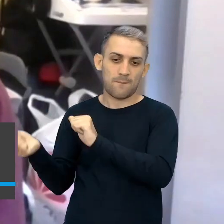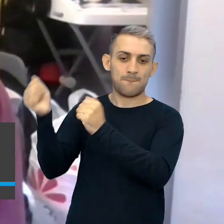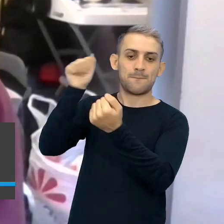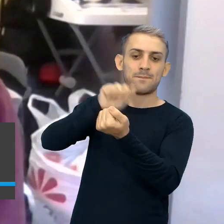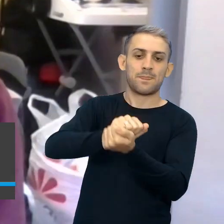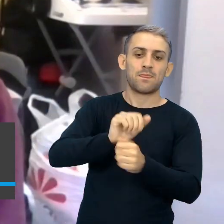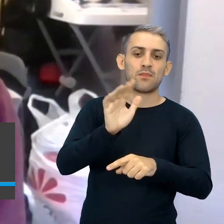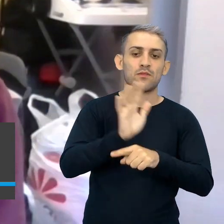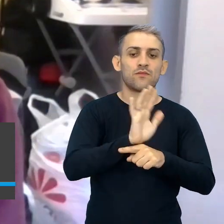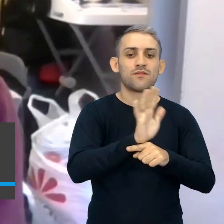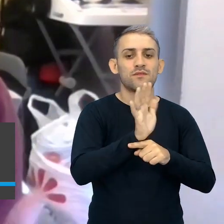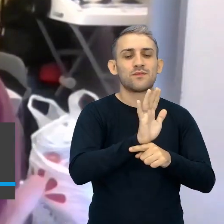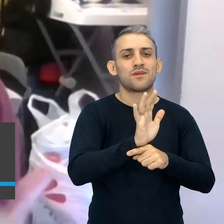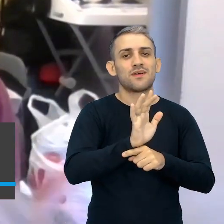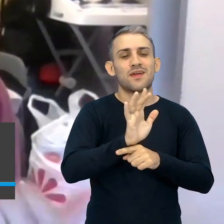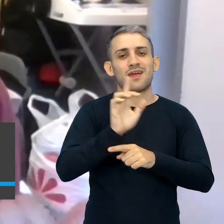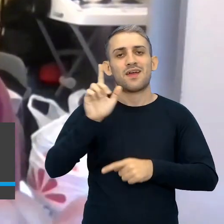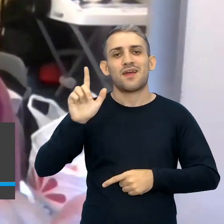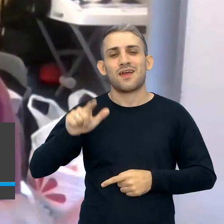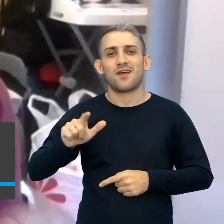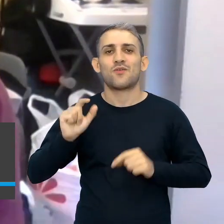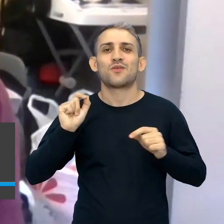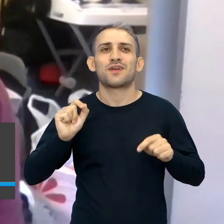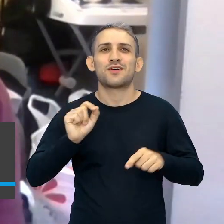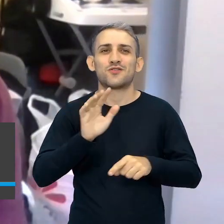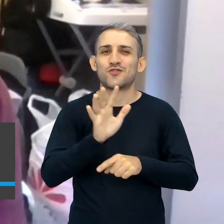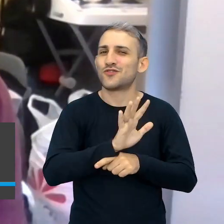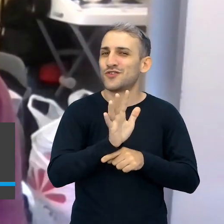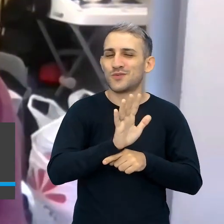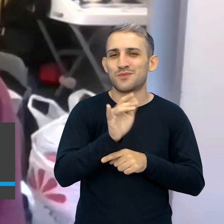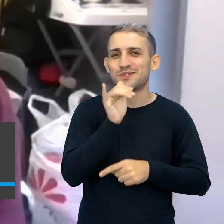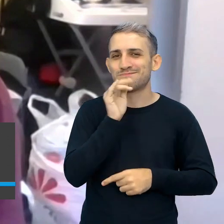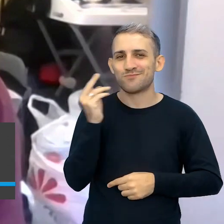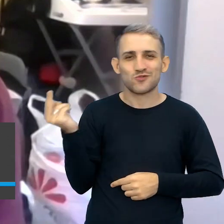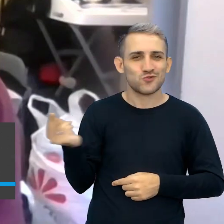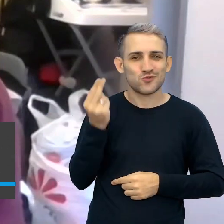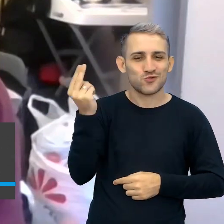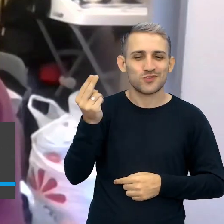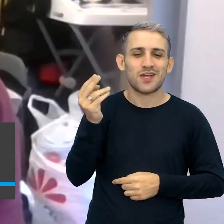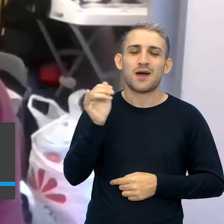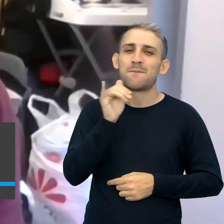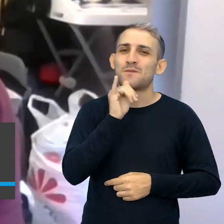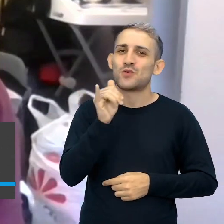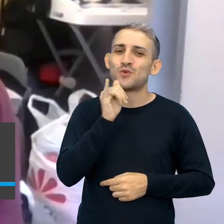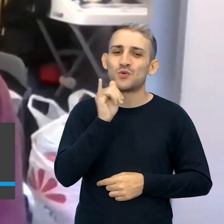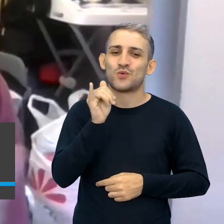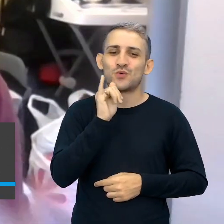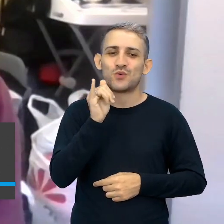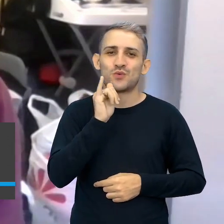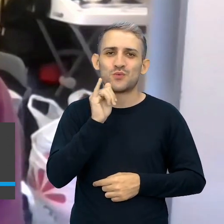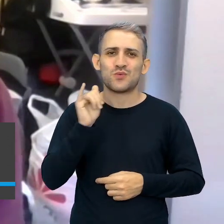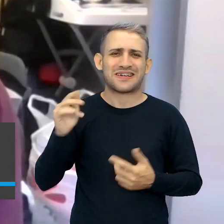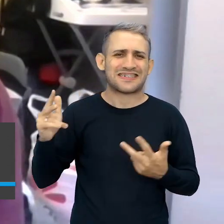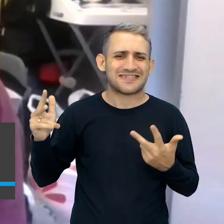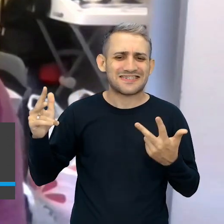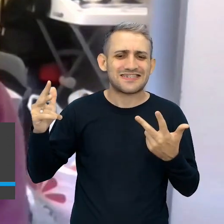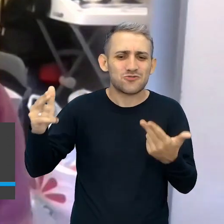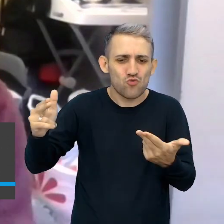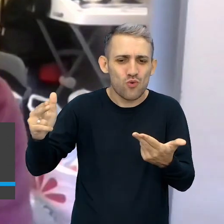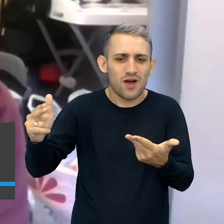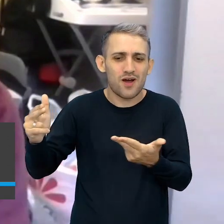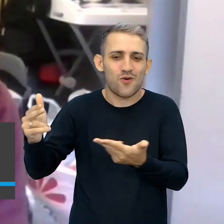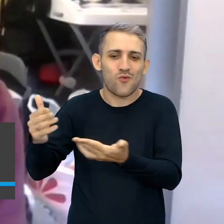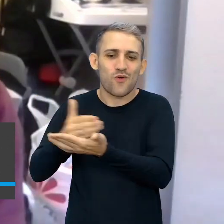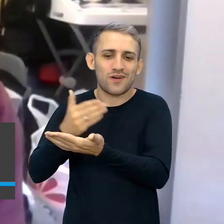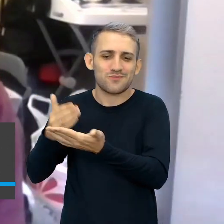tela, é muito improvável que o filme consiga trazer esse equiparar a expectativa